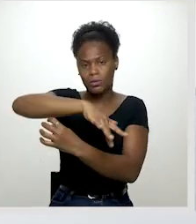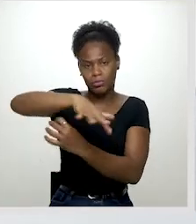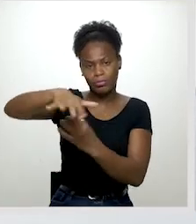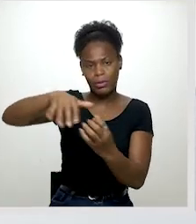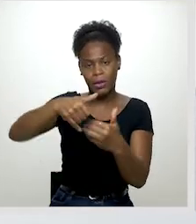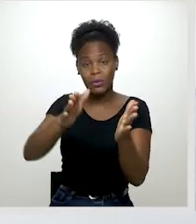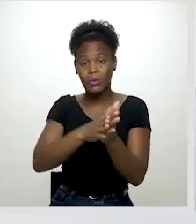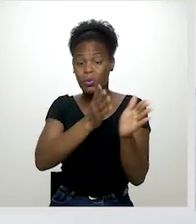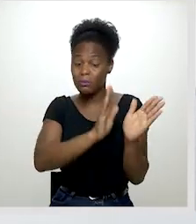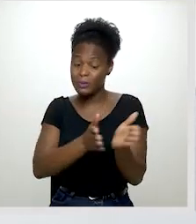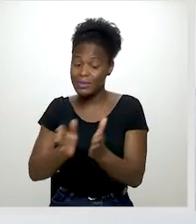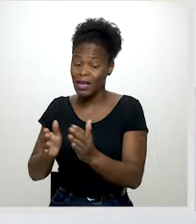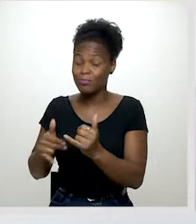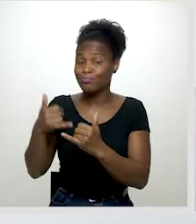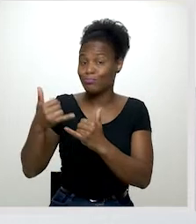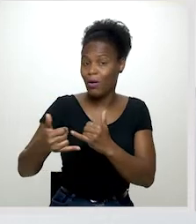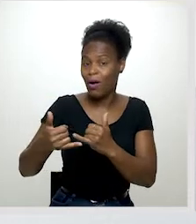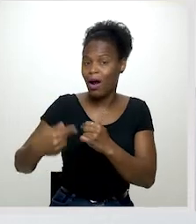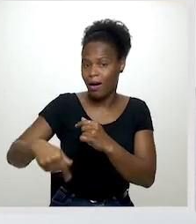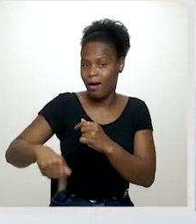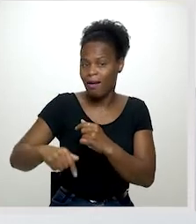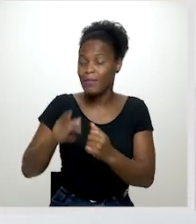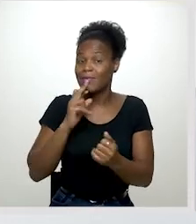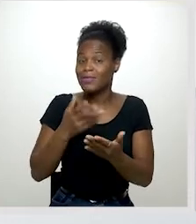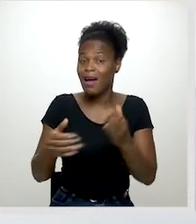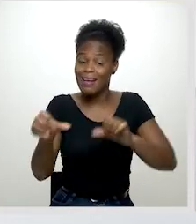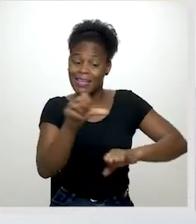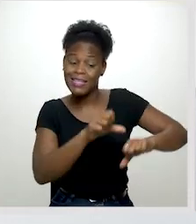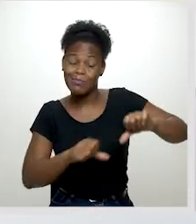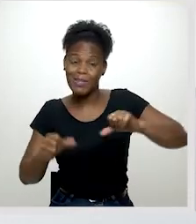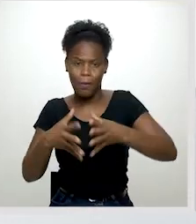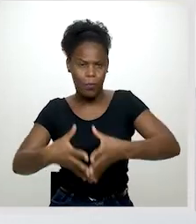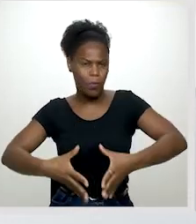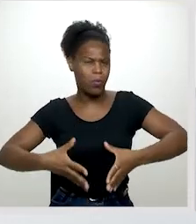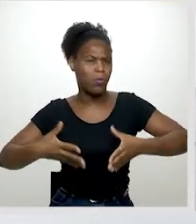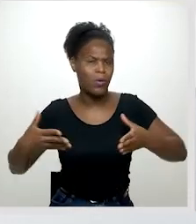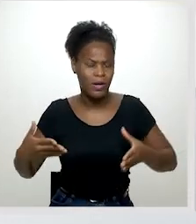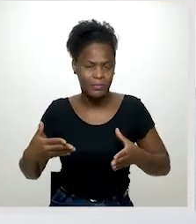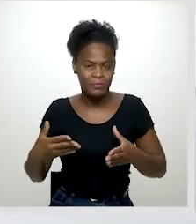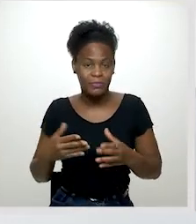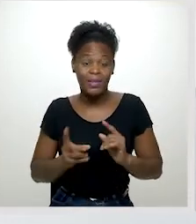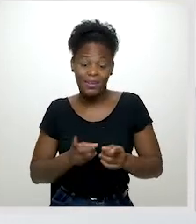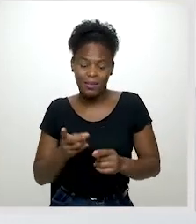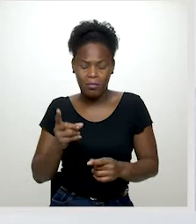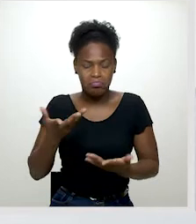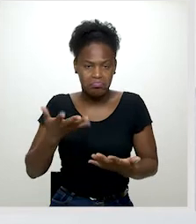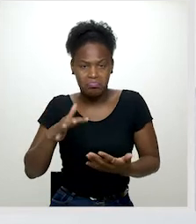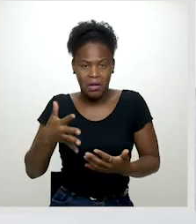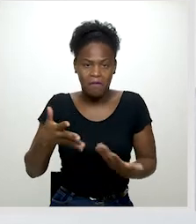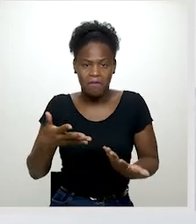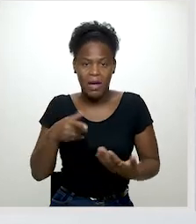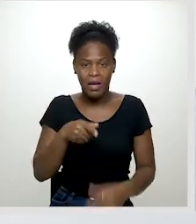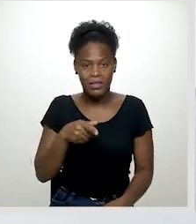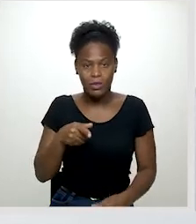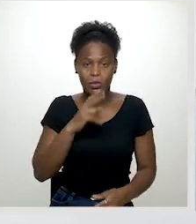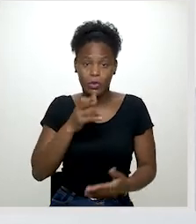obteve o quê? Obtiveram uma reação química enorme, que talvez estas reações químicas de